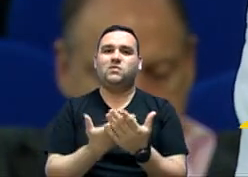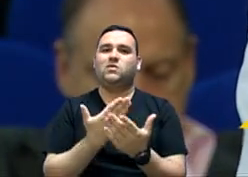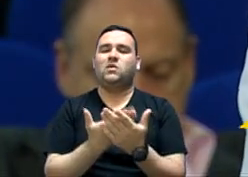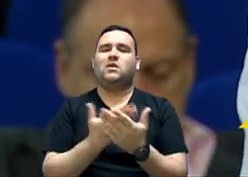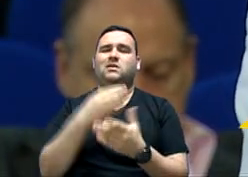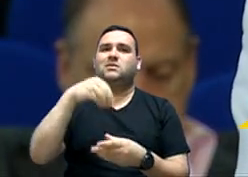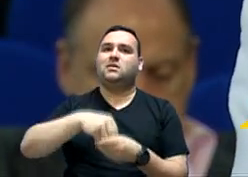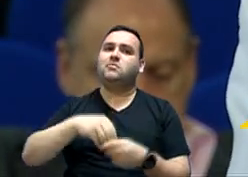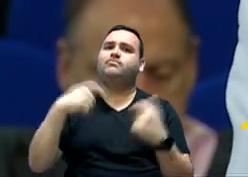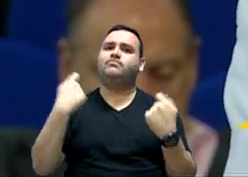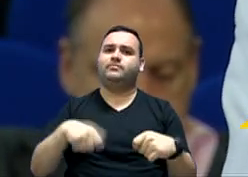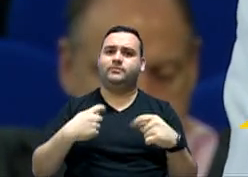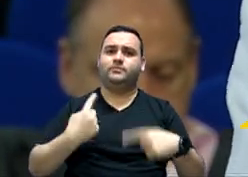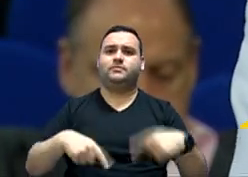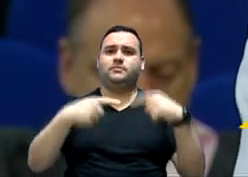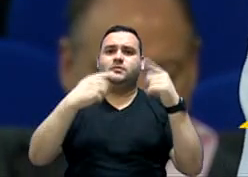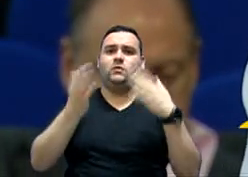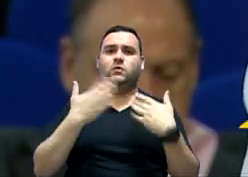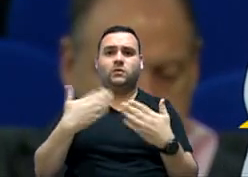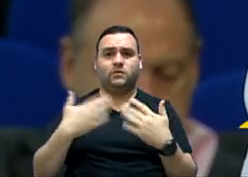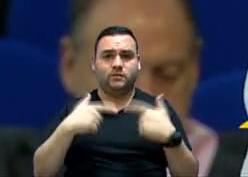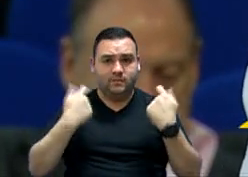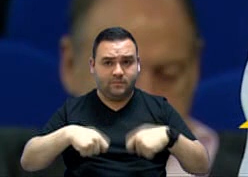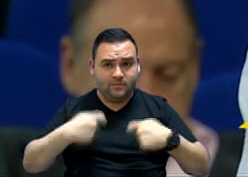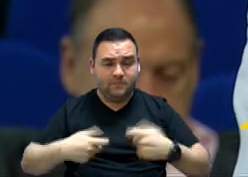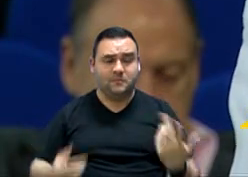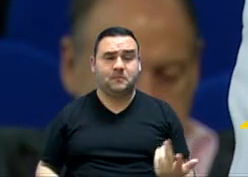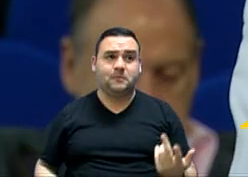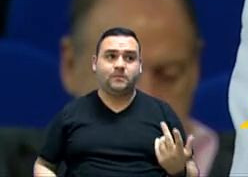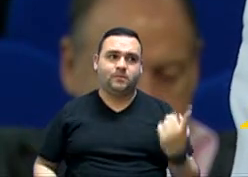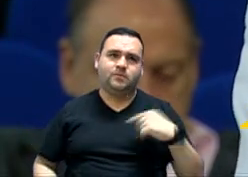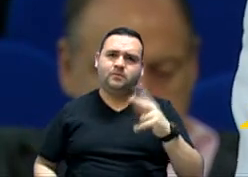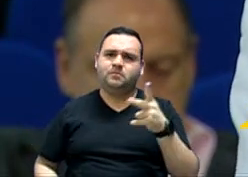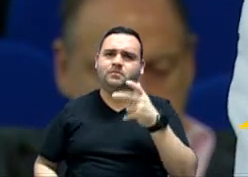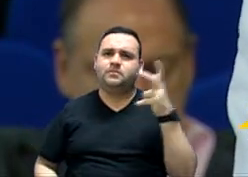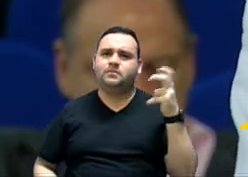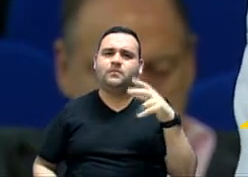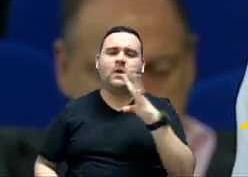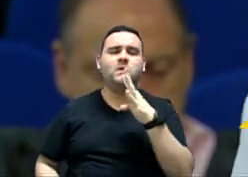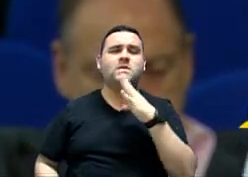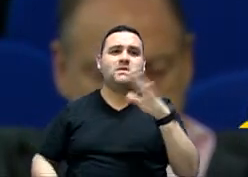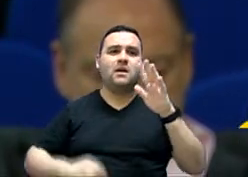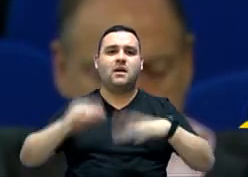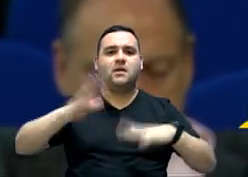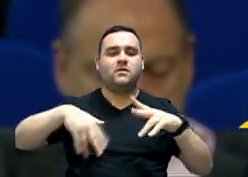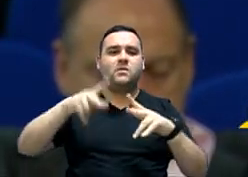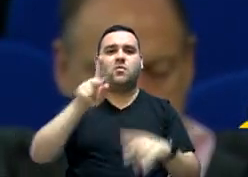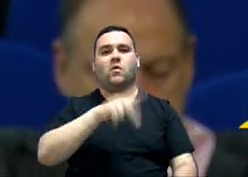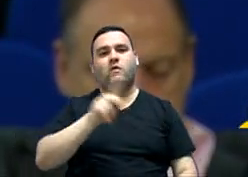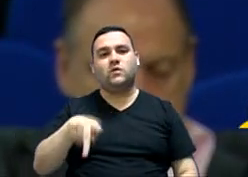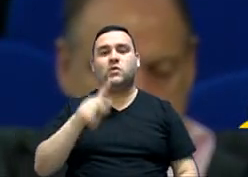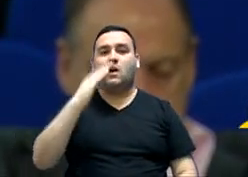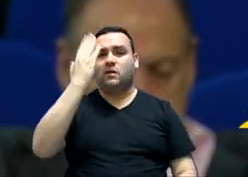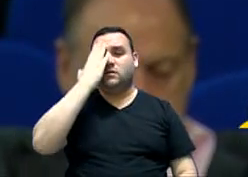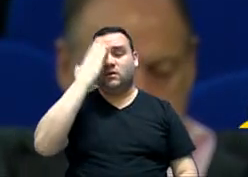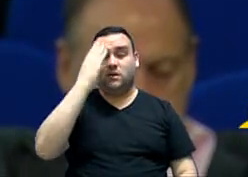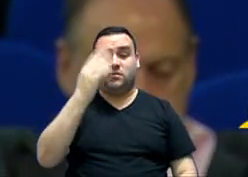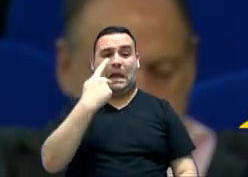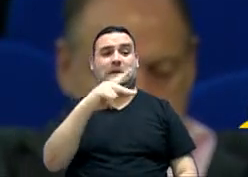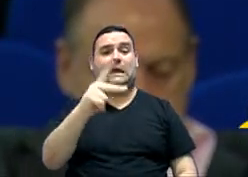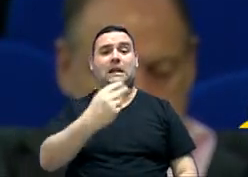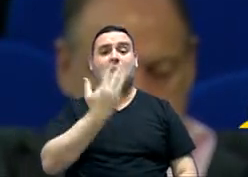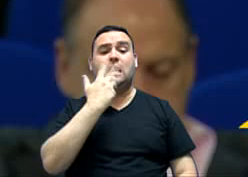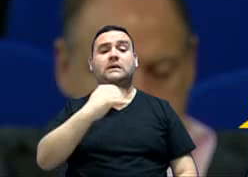o assunto tem que ser debatido. A gente vê e conhece muitas vezes como professora, sabe da vida